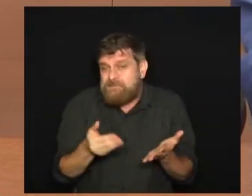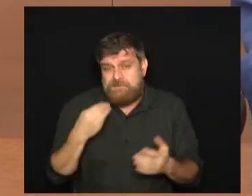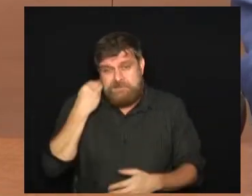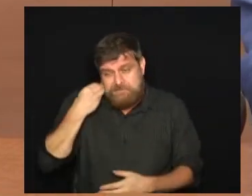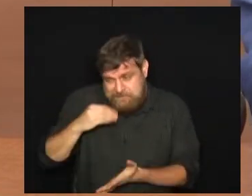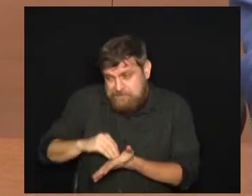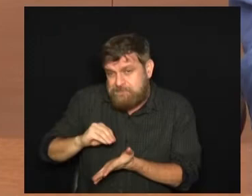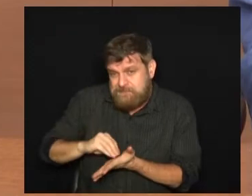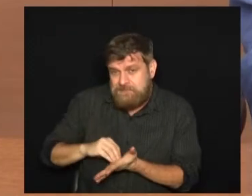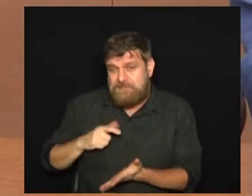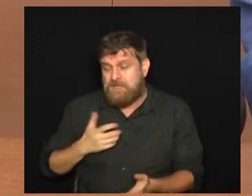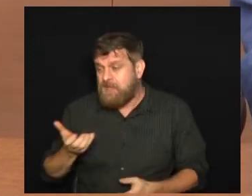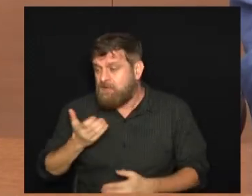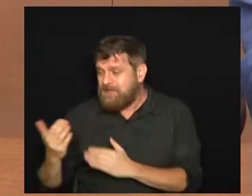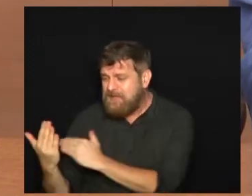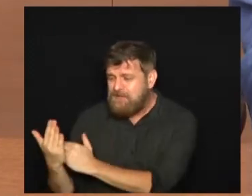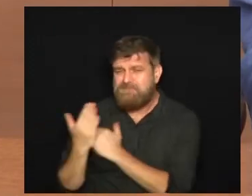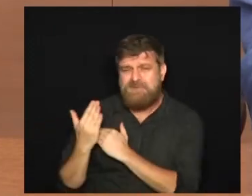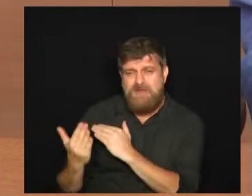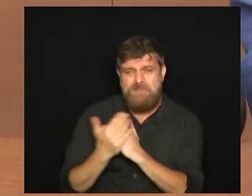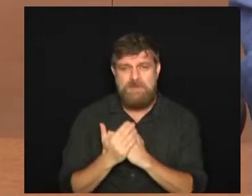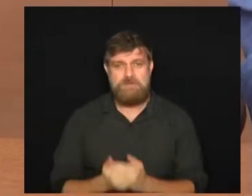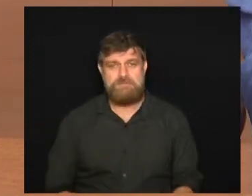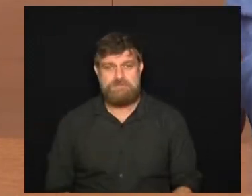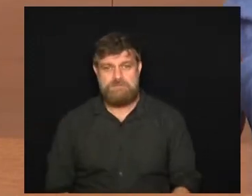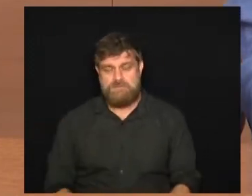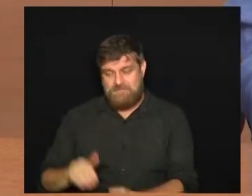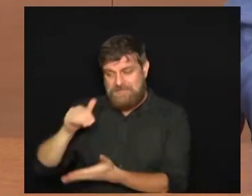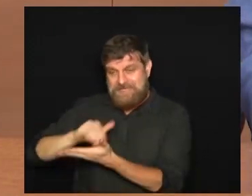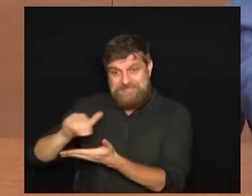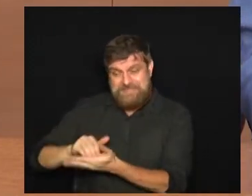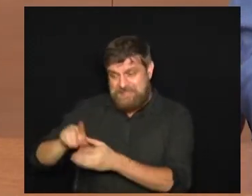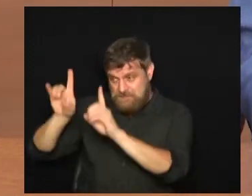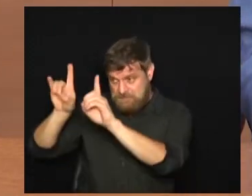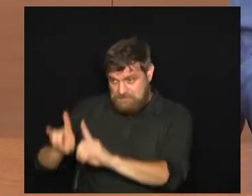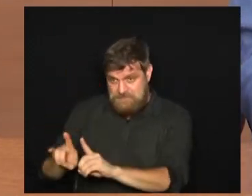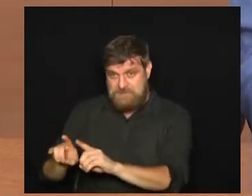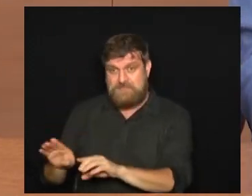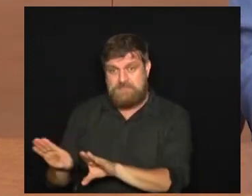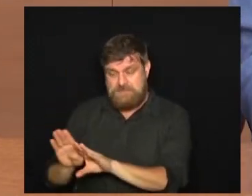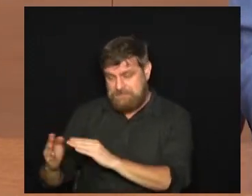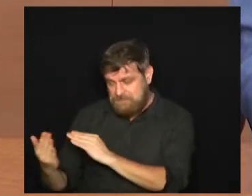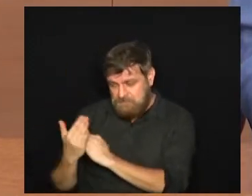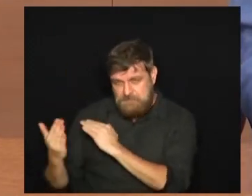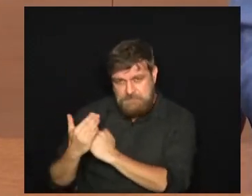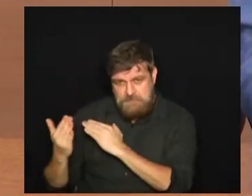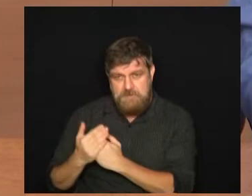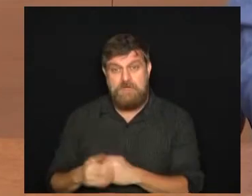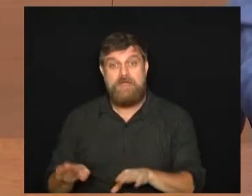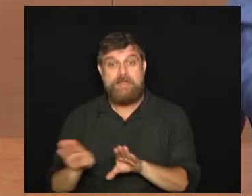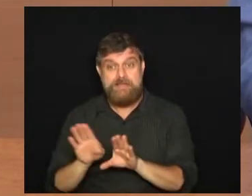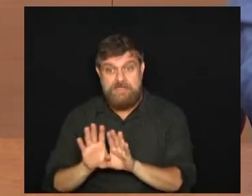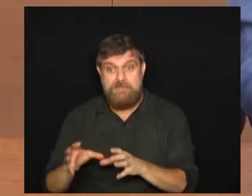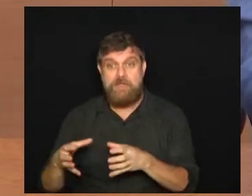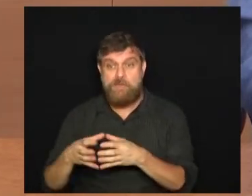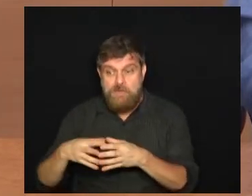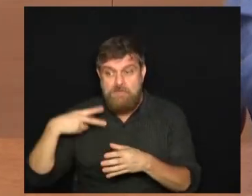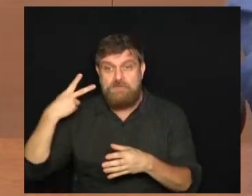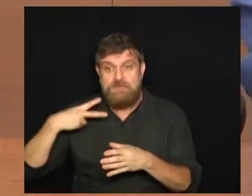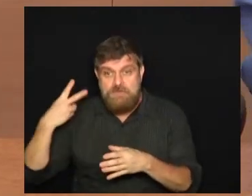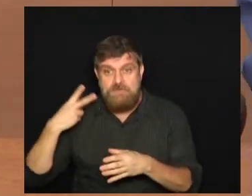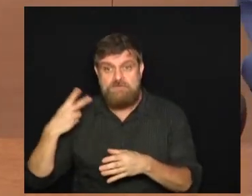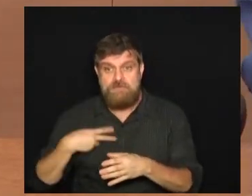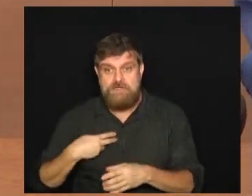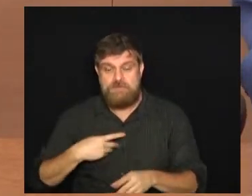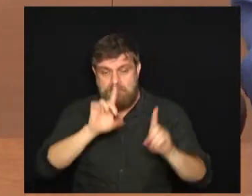então eu quero muito contar tanto com a Secretaria das Pessoas com Deficiência, né, com deficiência, e junto a essa comissão